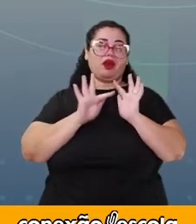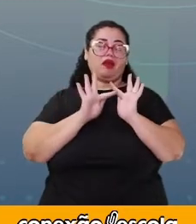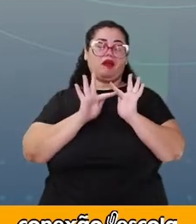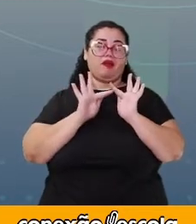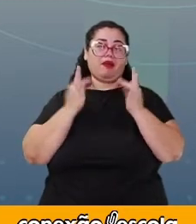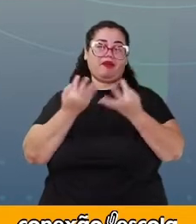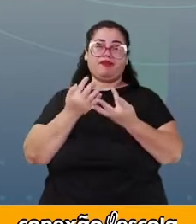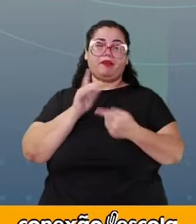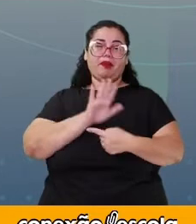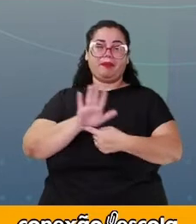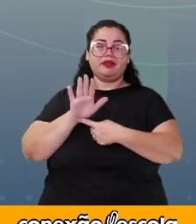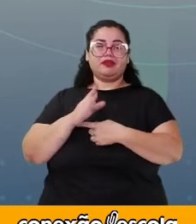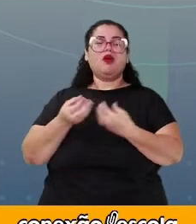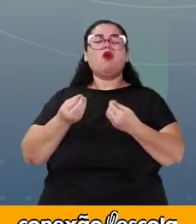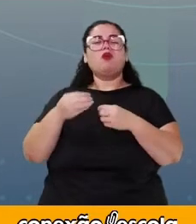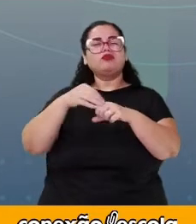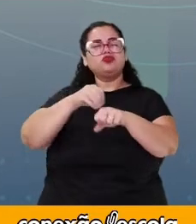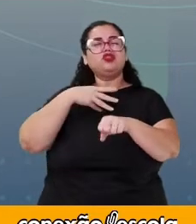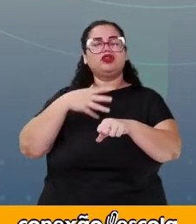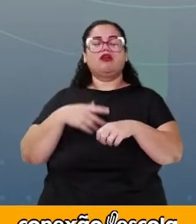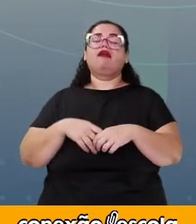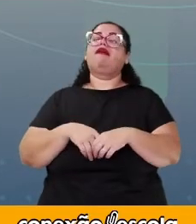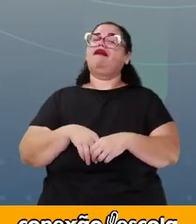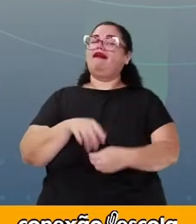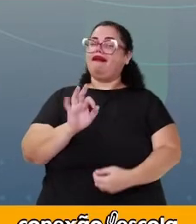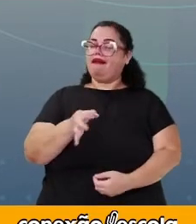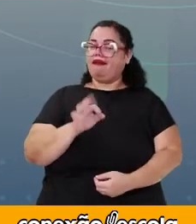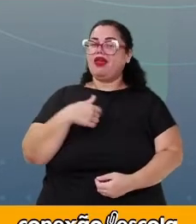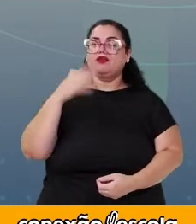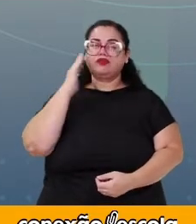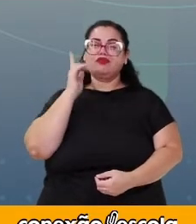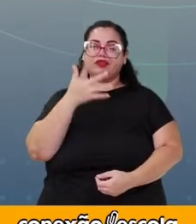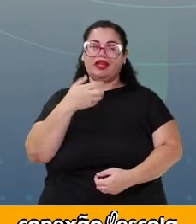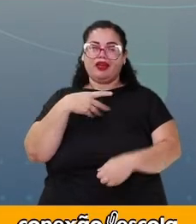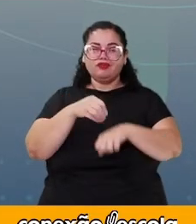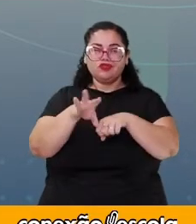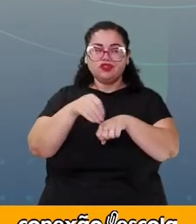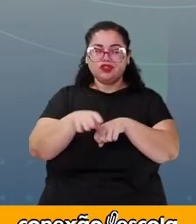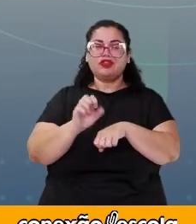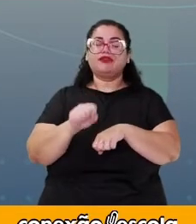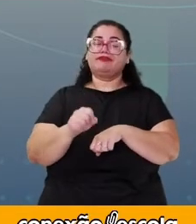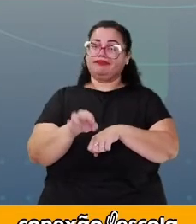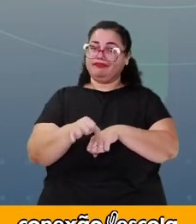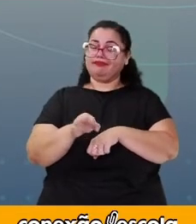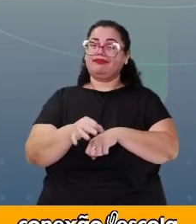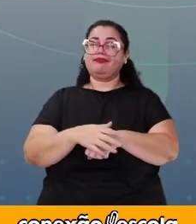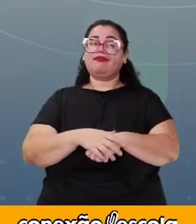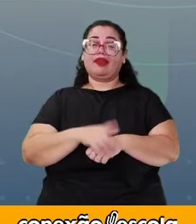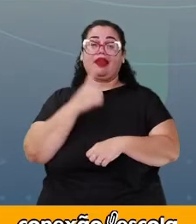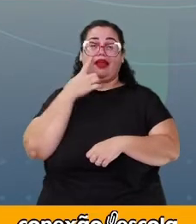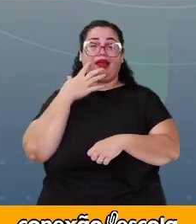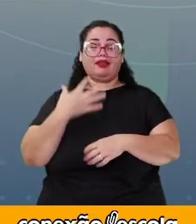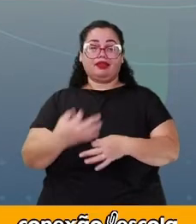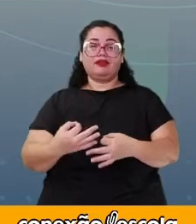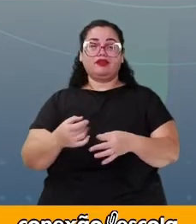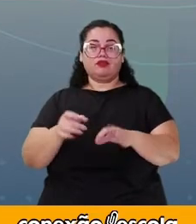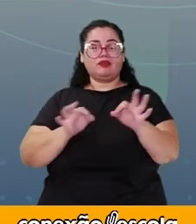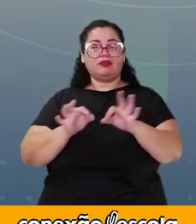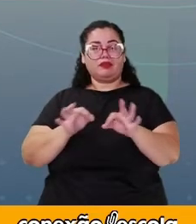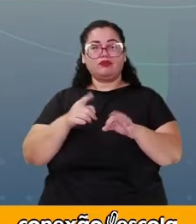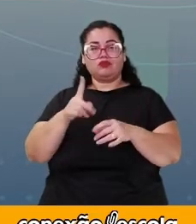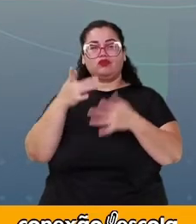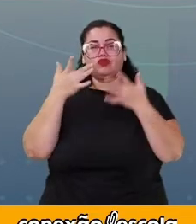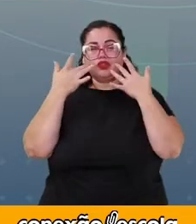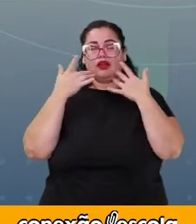umas dicas? Claro, eu sabia que você ia querer algumas dicas. Então, preste atenção. Para planejar uma peça